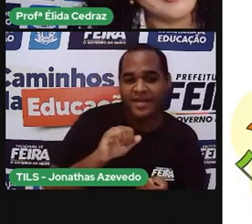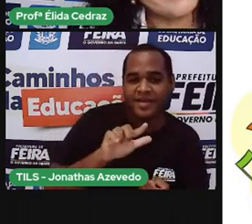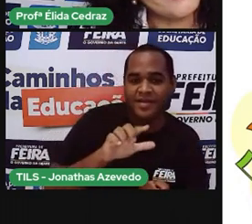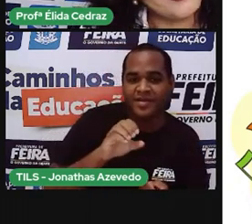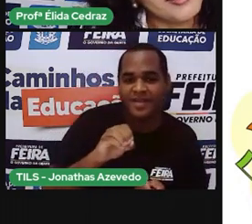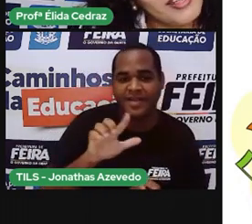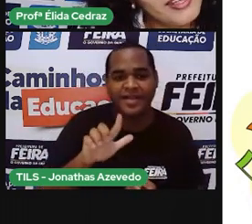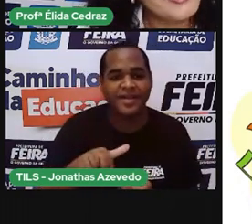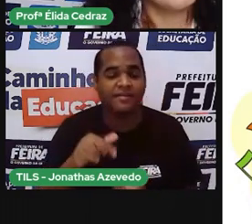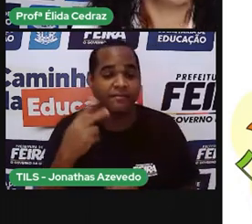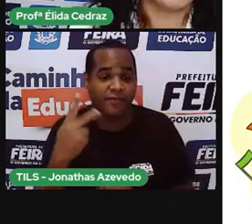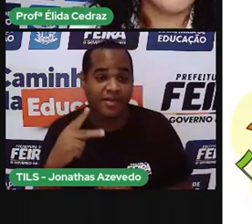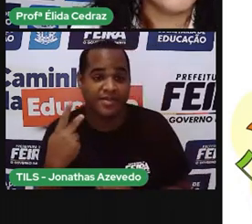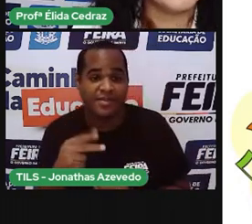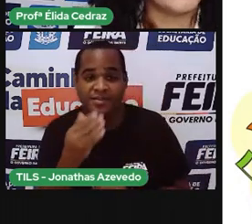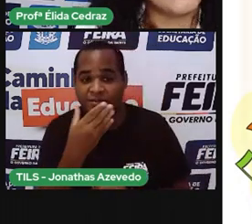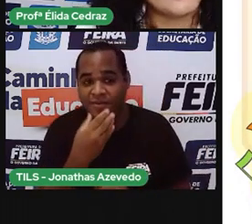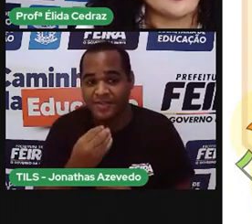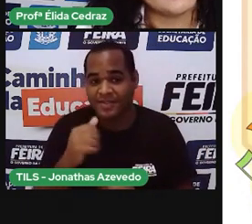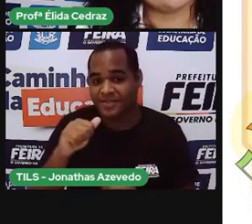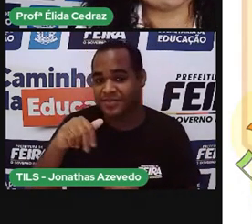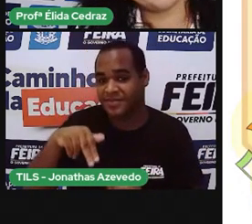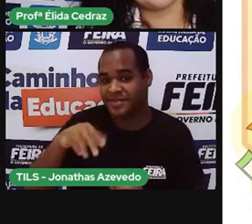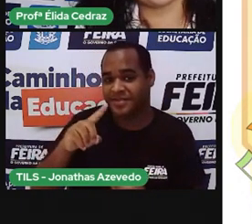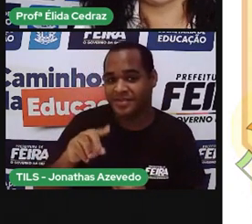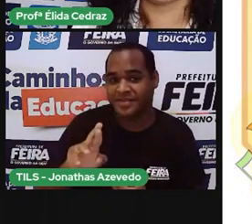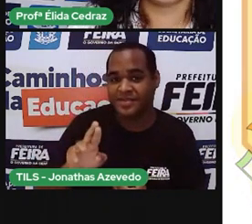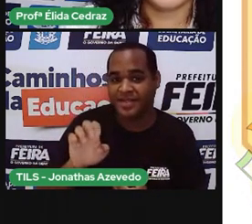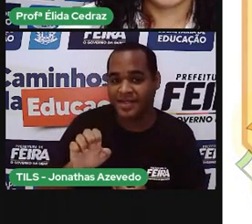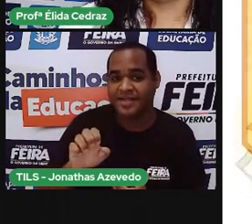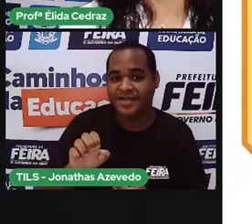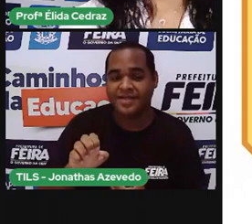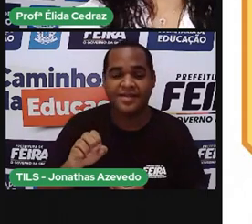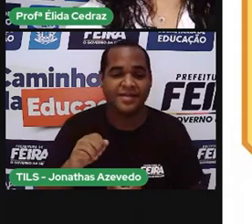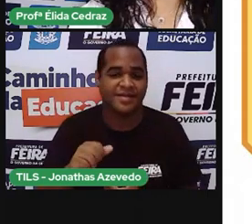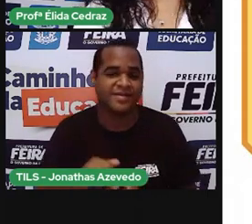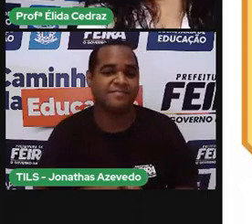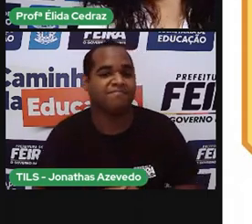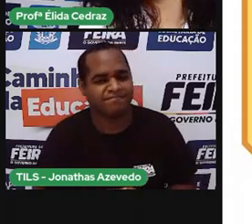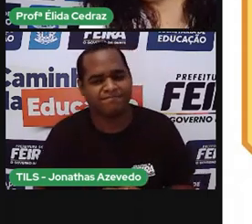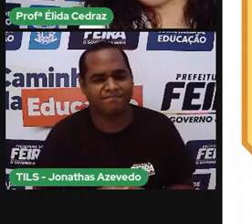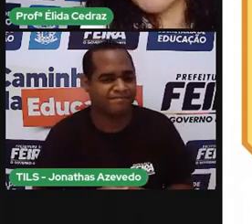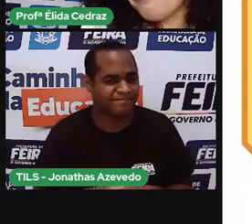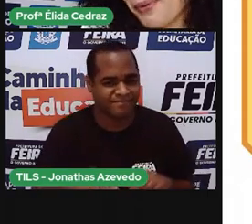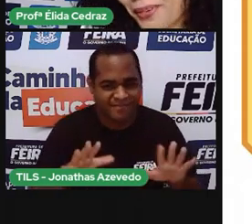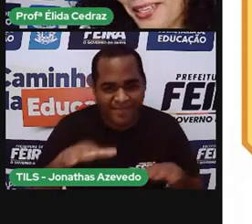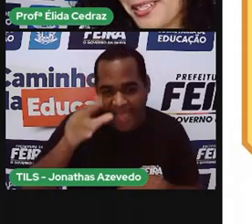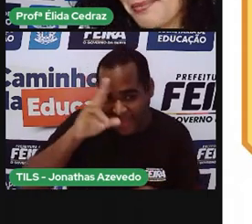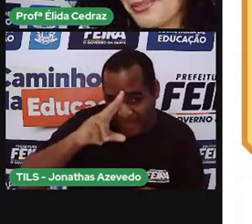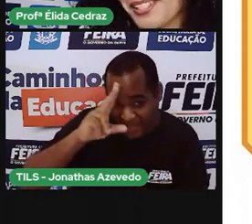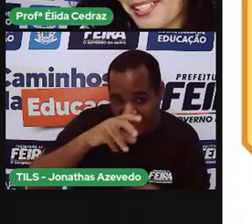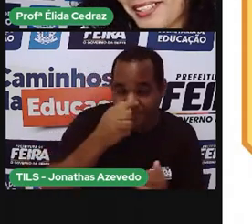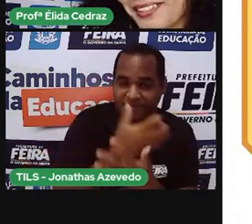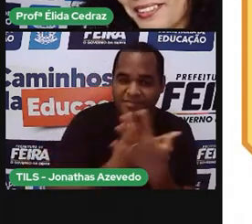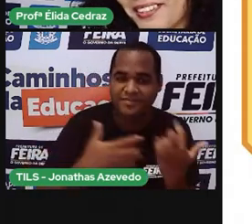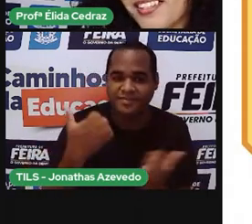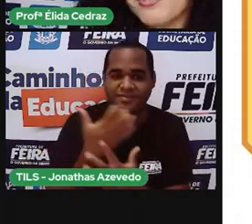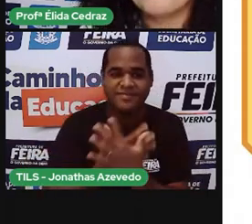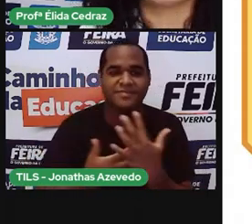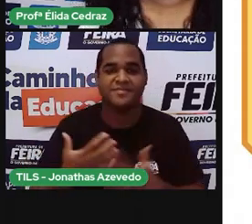olé, ai olé. Foi na loja do Mestre André. E aí, lembrou dessa música?